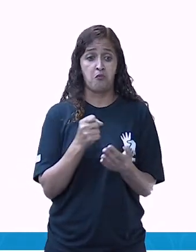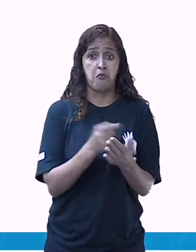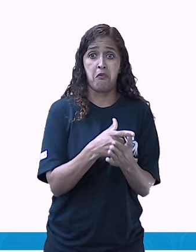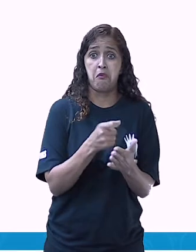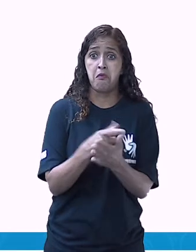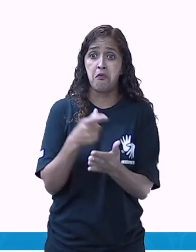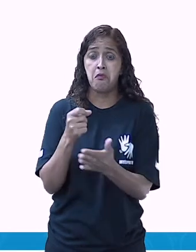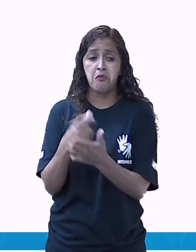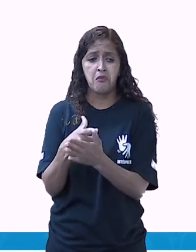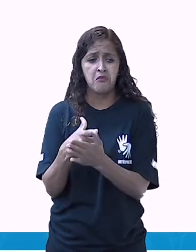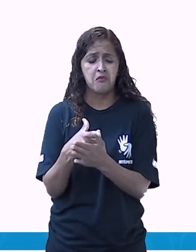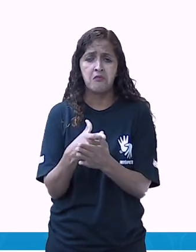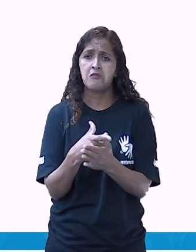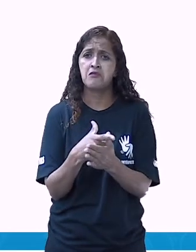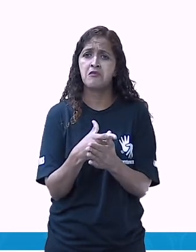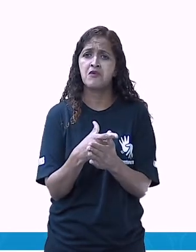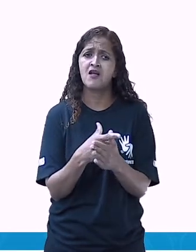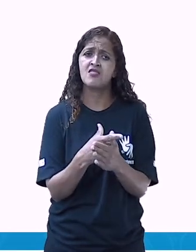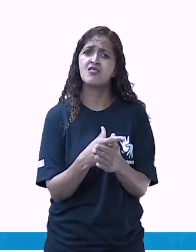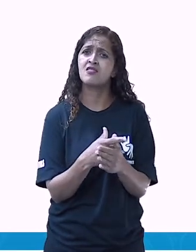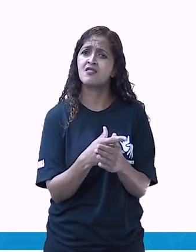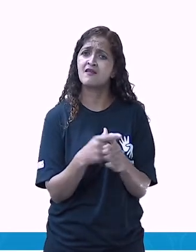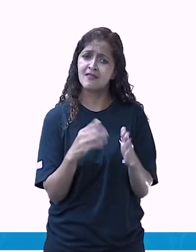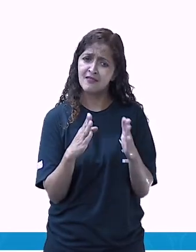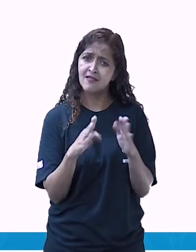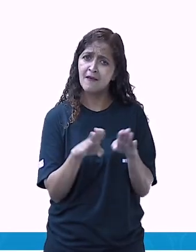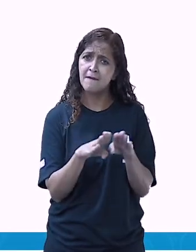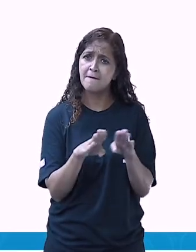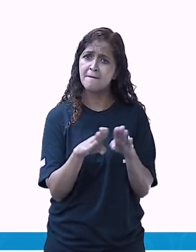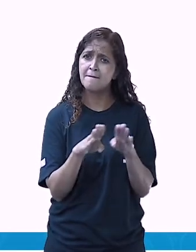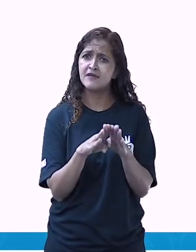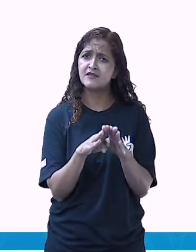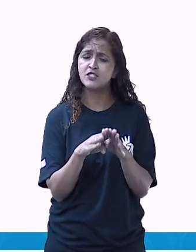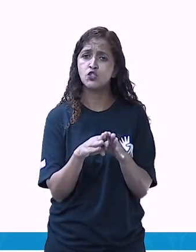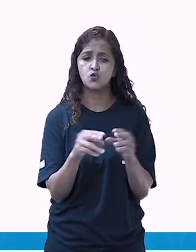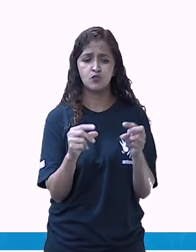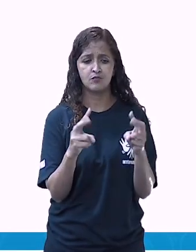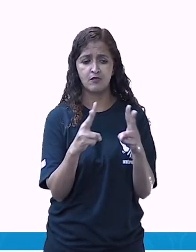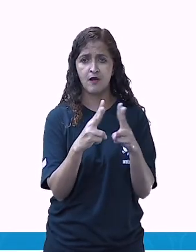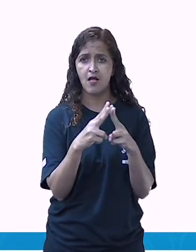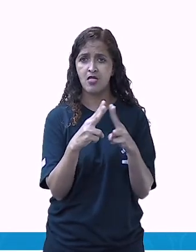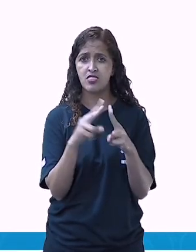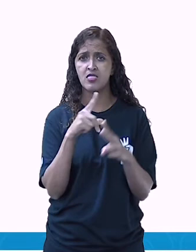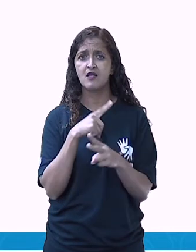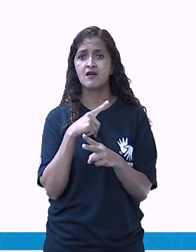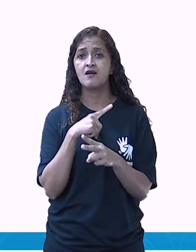tanto de coisa em par? Vamos pensar.